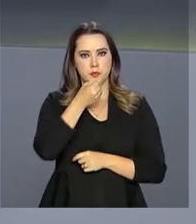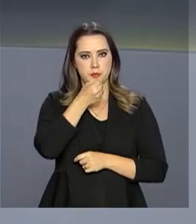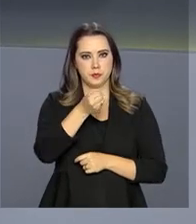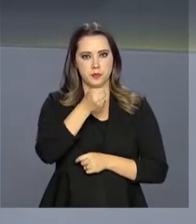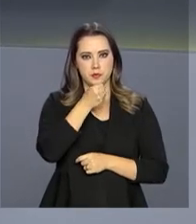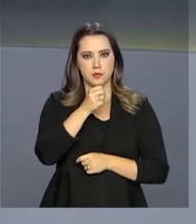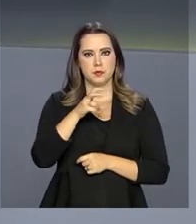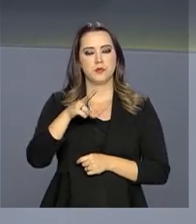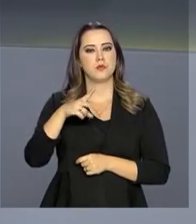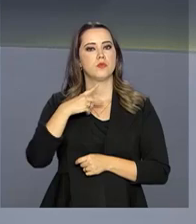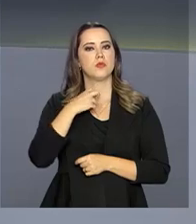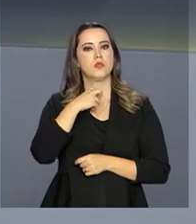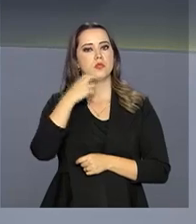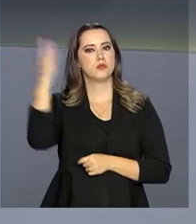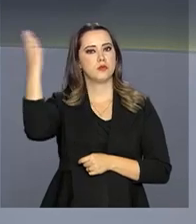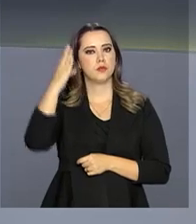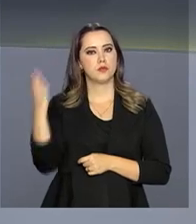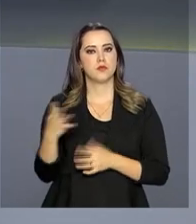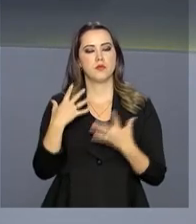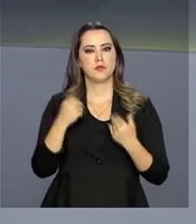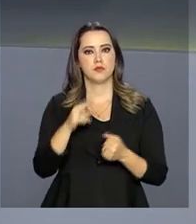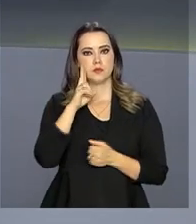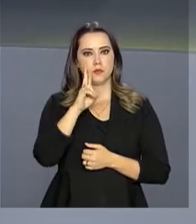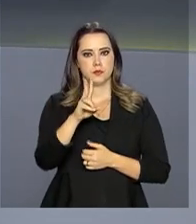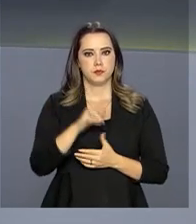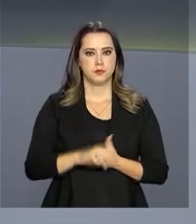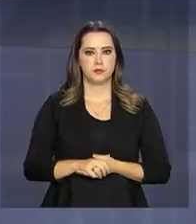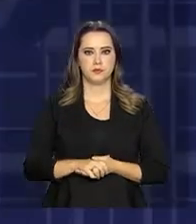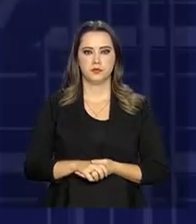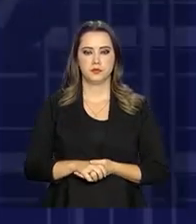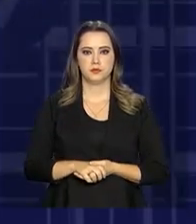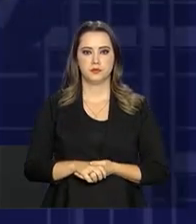Eduardo Biadini, da Voz do Brasil. Vamos acompanhar.